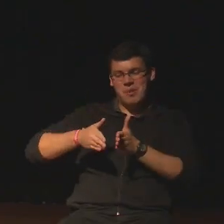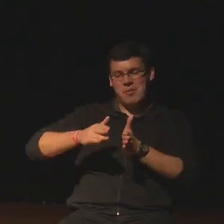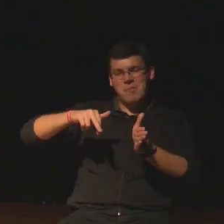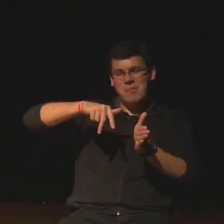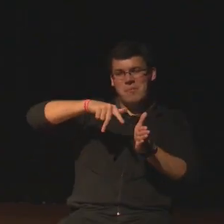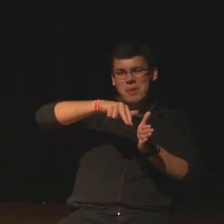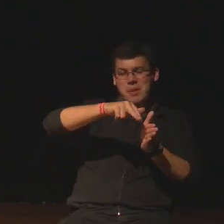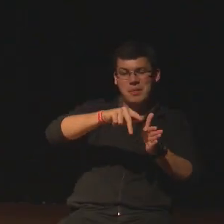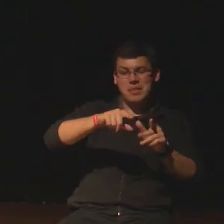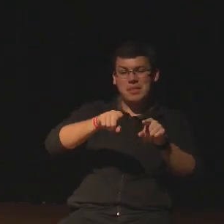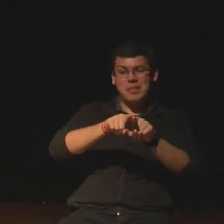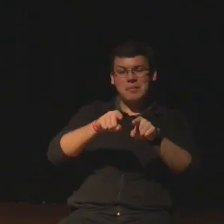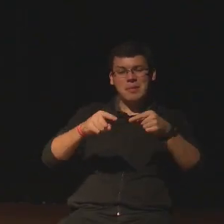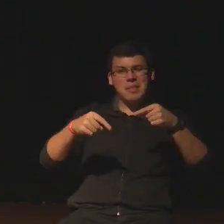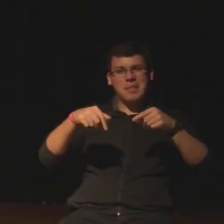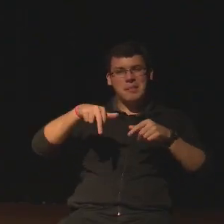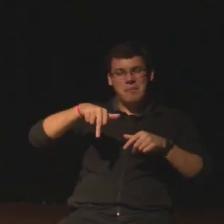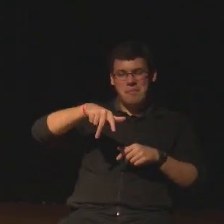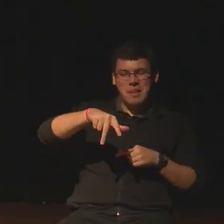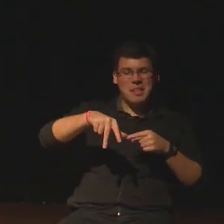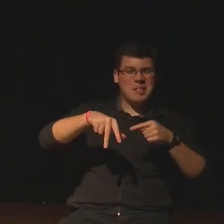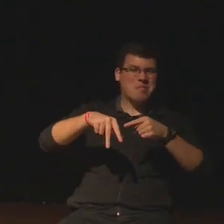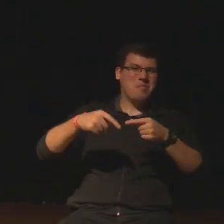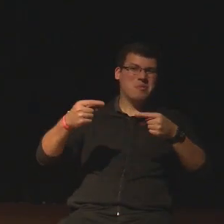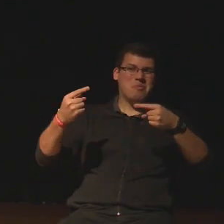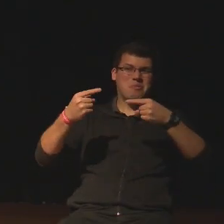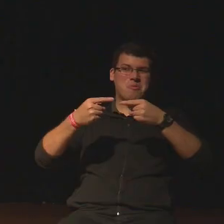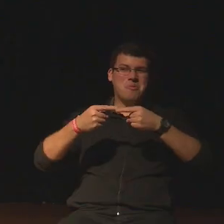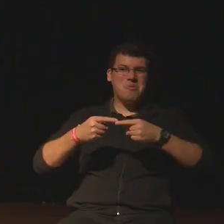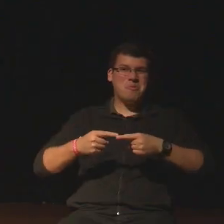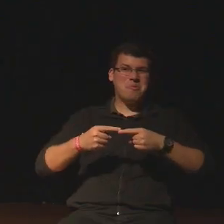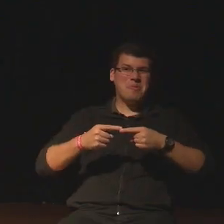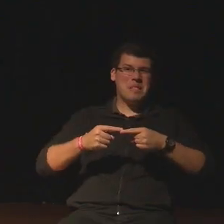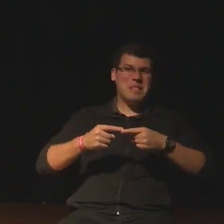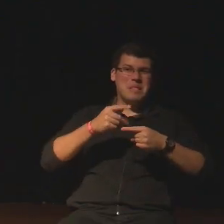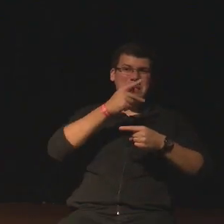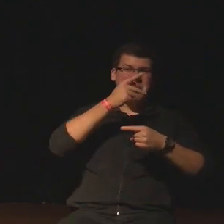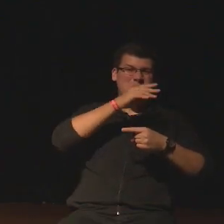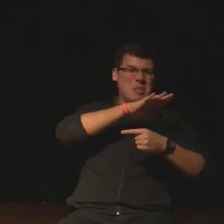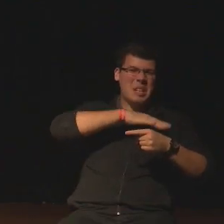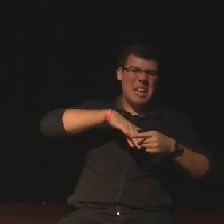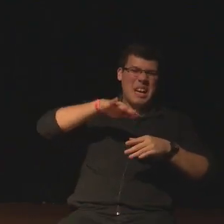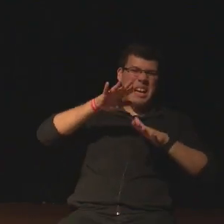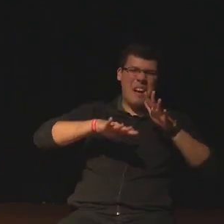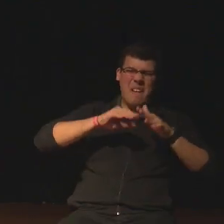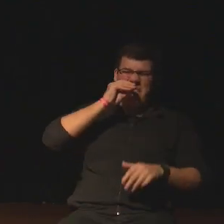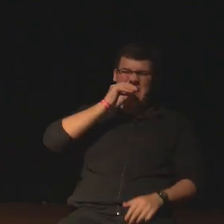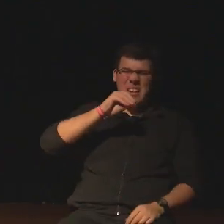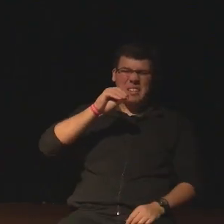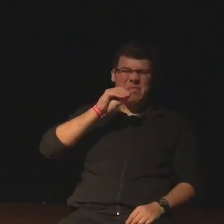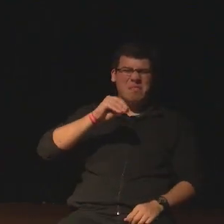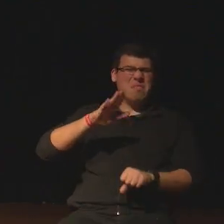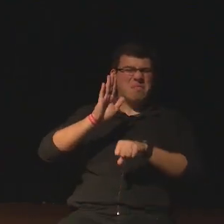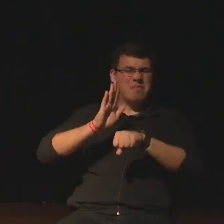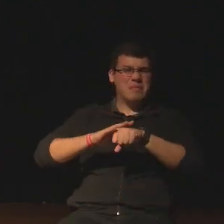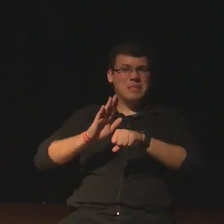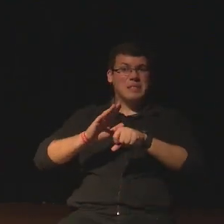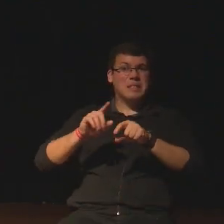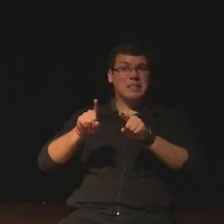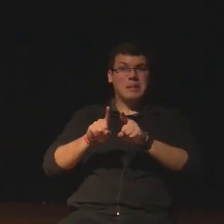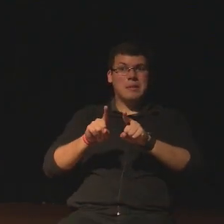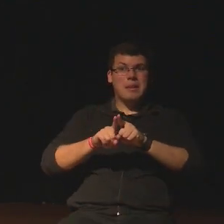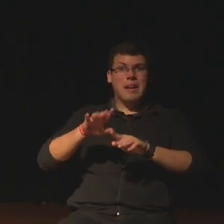ente mais frágil nessa relação, é quem tem sido mais ignorado. Esse é um ponto que sempre assusta principalmente os moradores, a